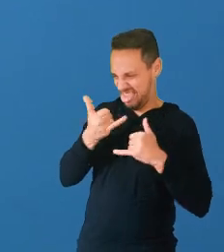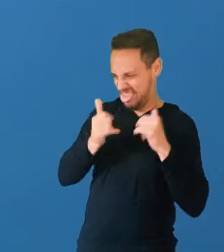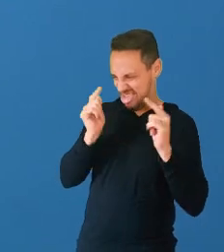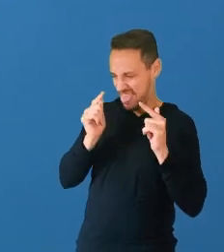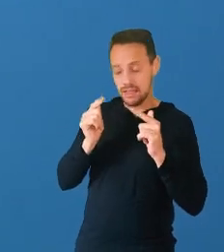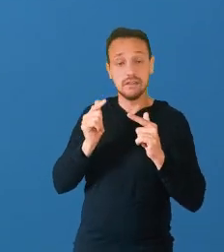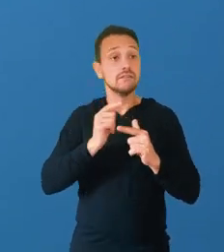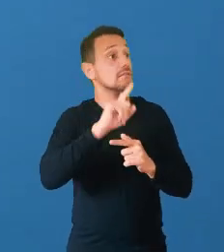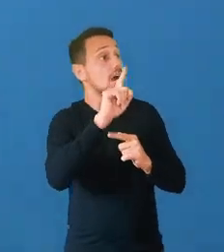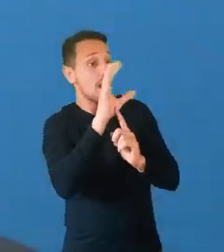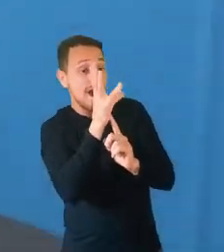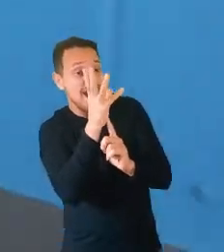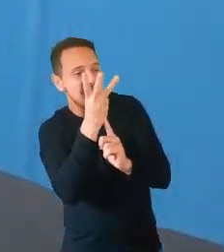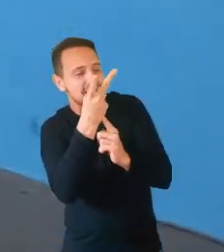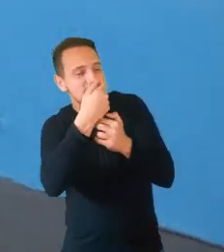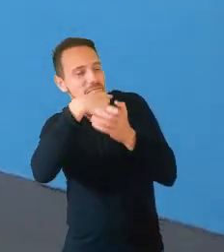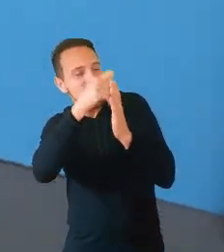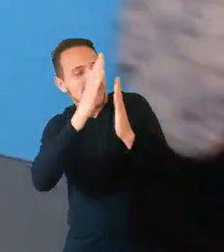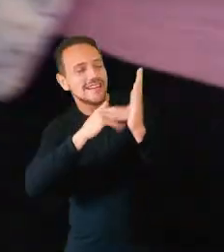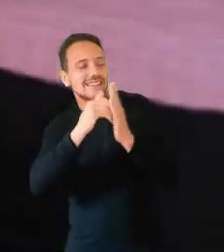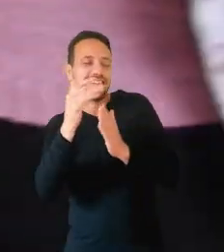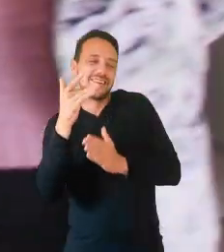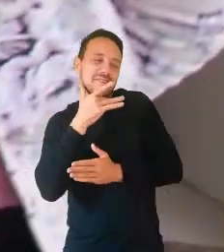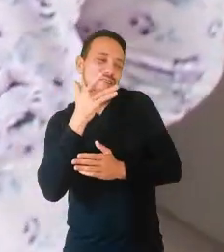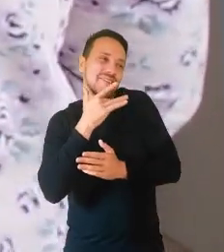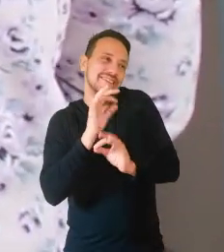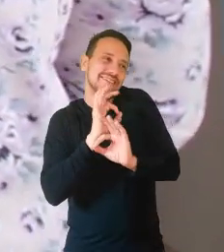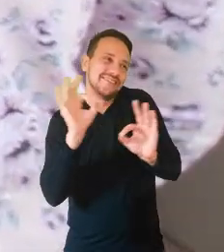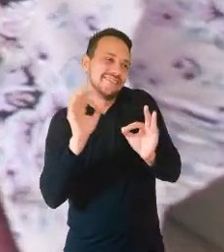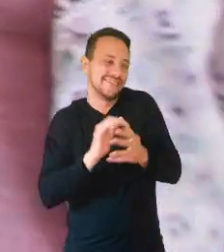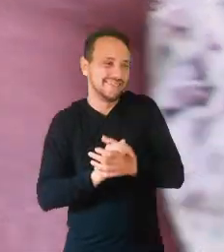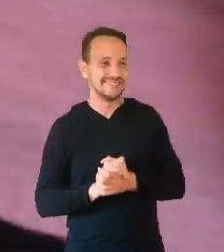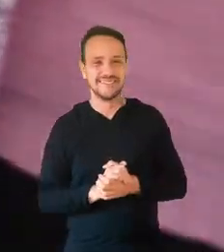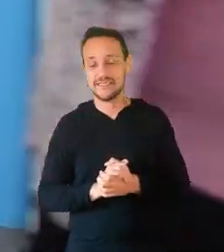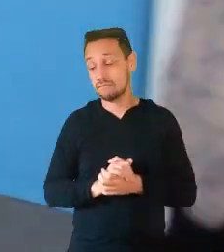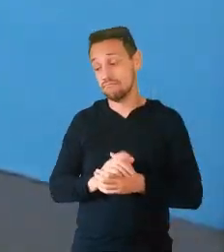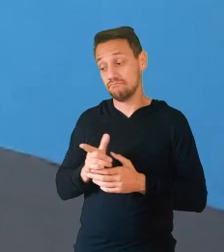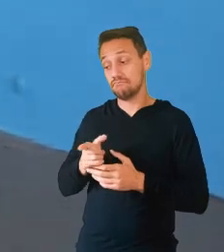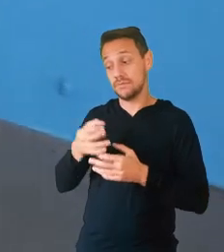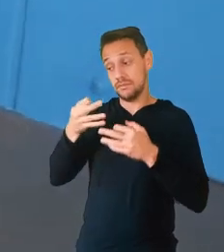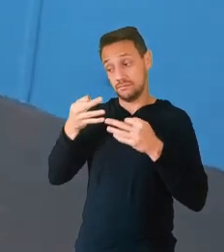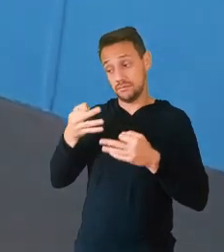Não, arte. Arte. Pintar.